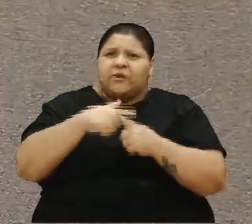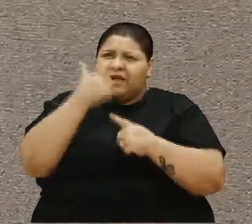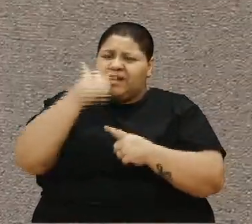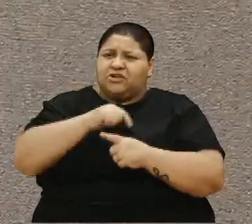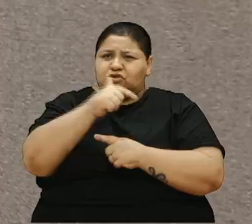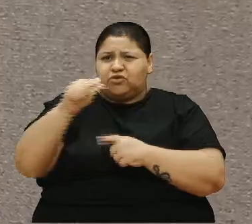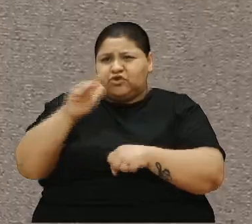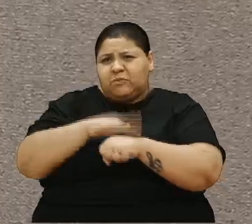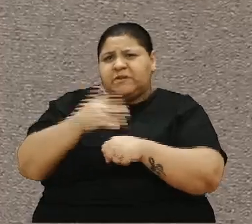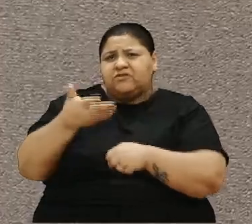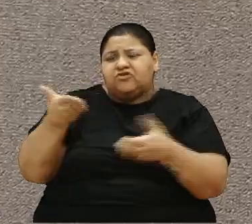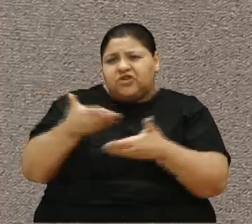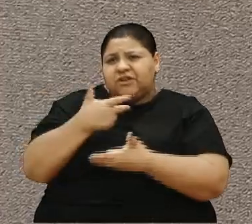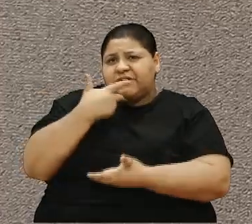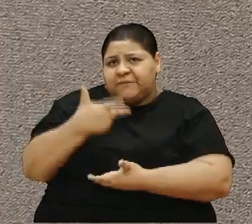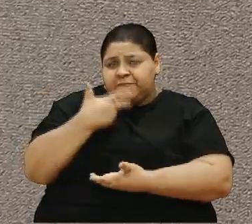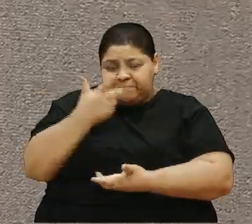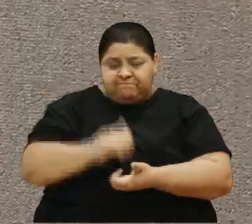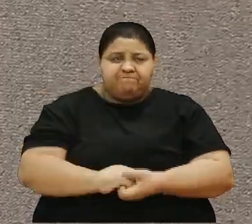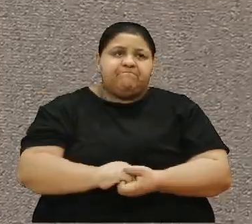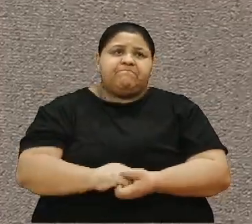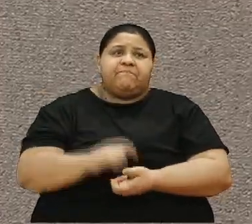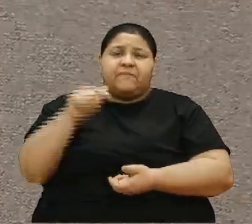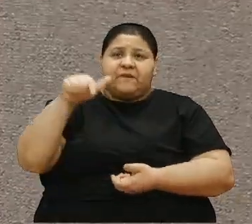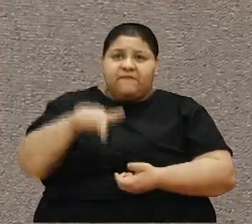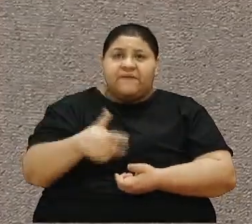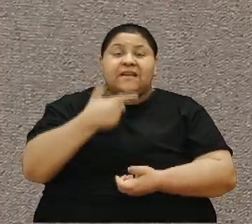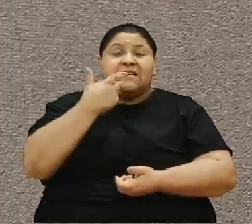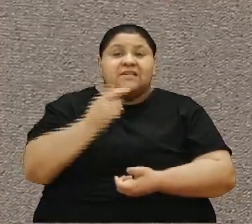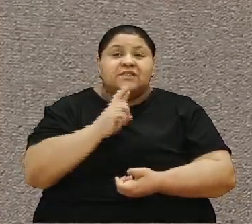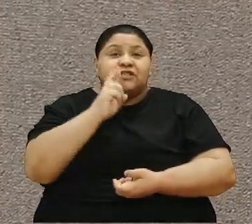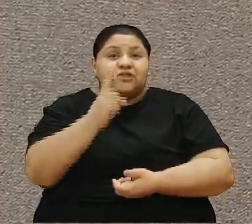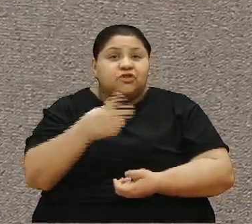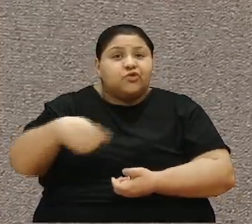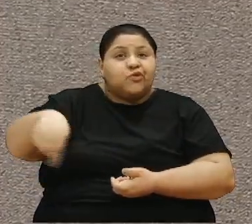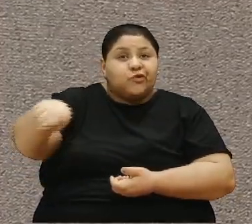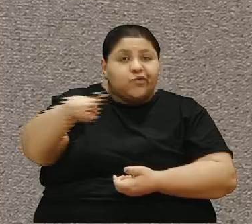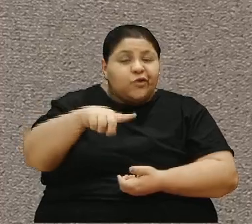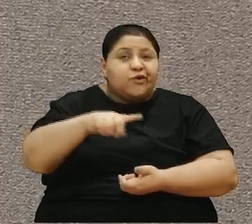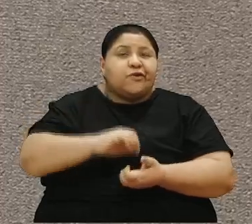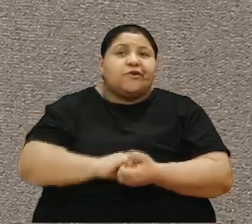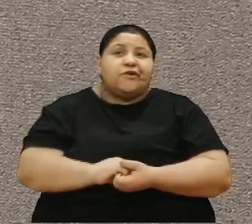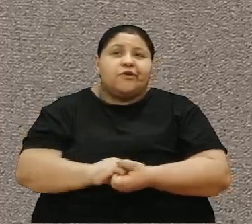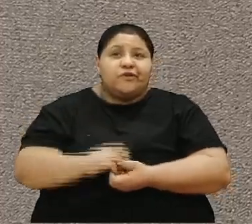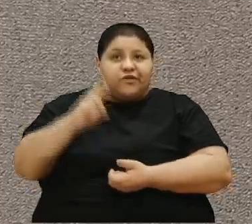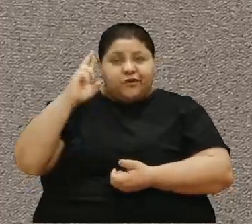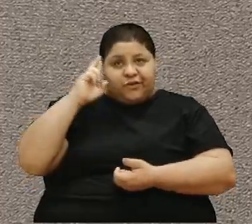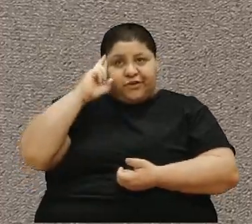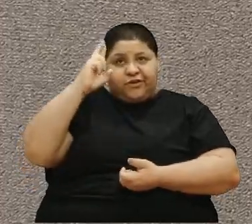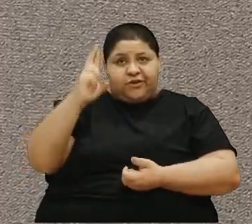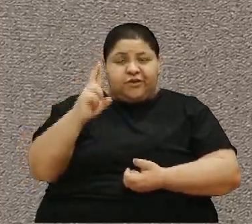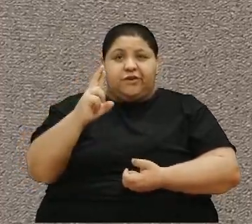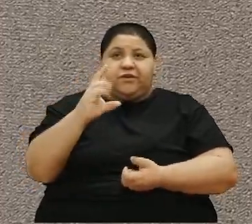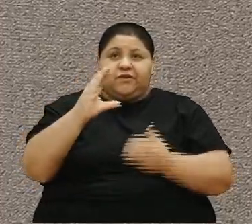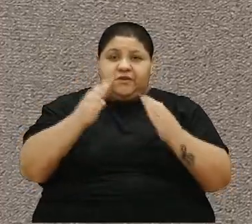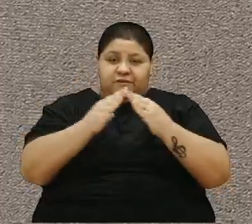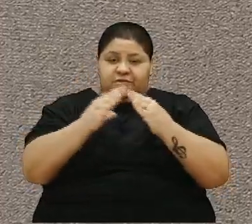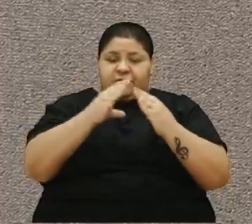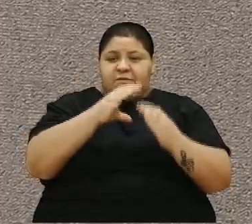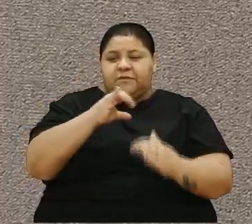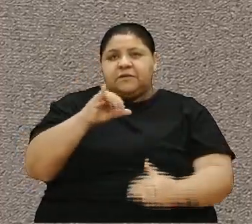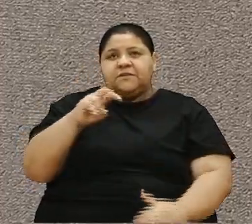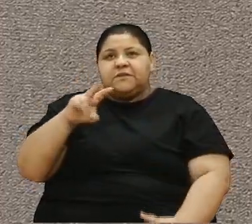até já falei sobre isso, então queria trazer esse retorno também, que nós estivemos com a chefe de gabinete da Casa Civil, a Cátia